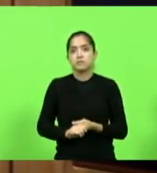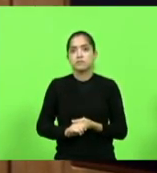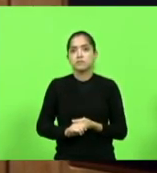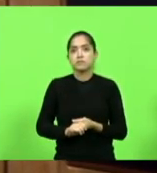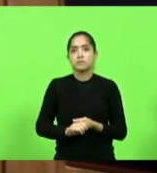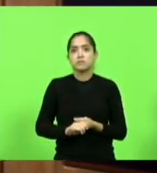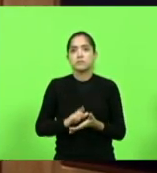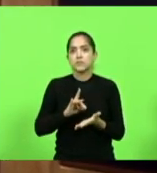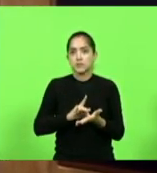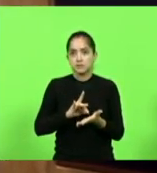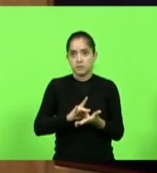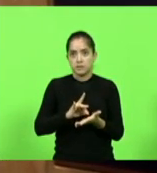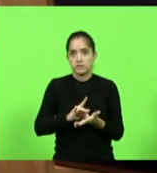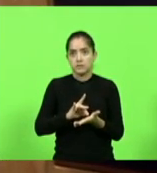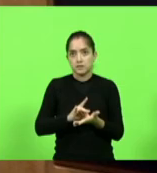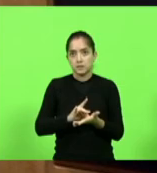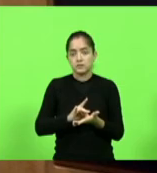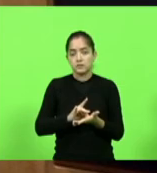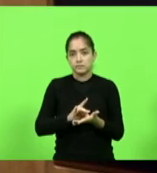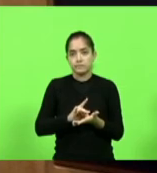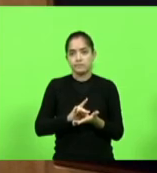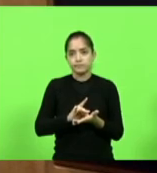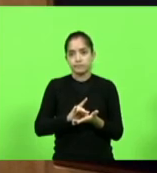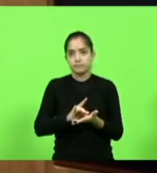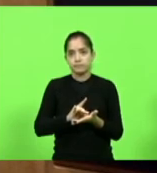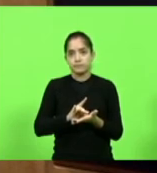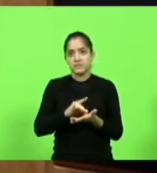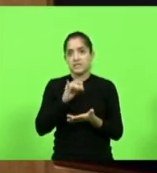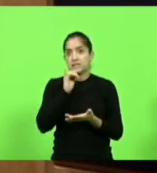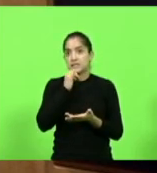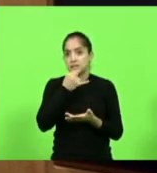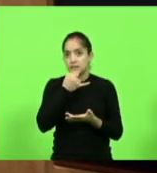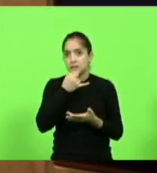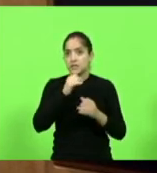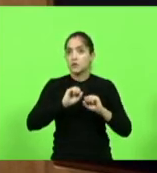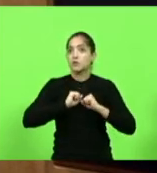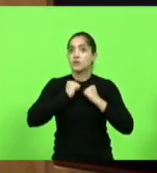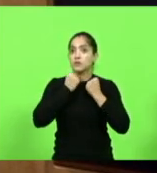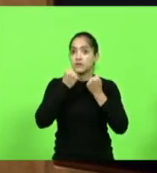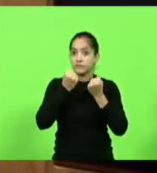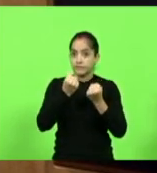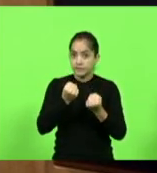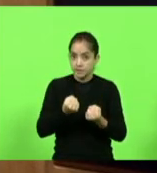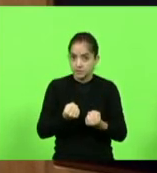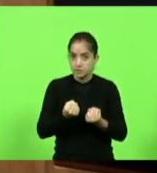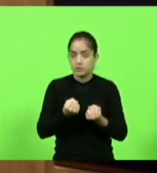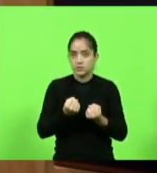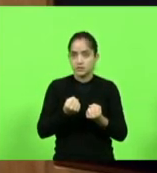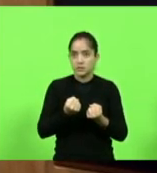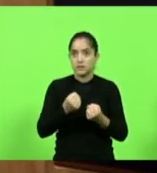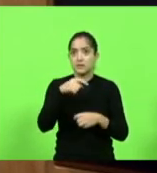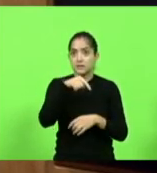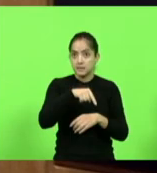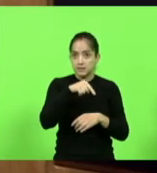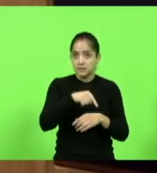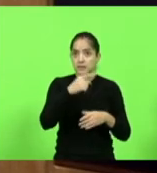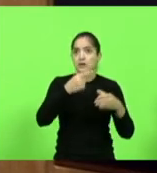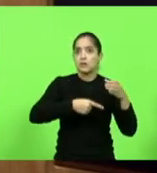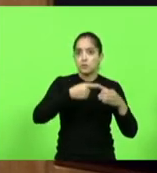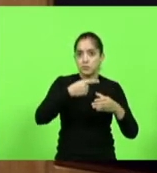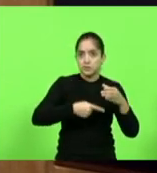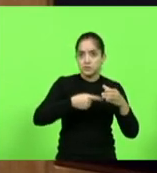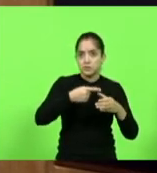realmente lastimável, eu que o defendi aqui na Comissão de Constituição e Justiça quando mesmo foi